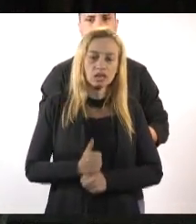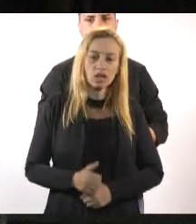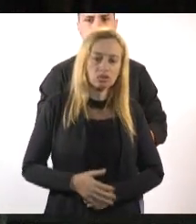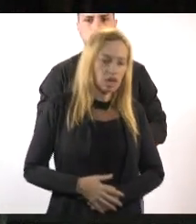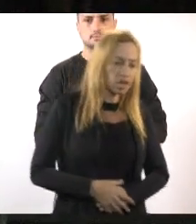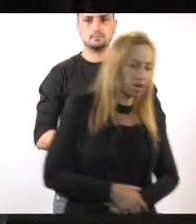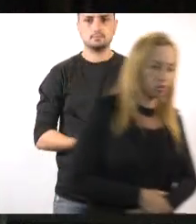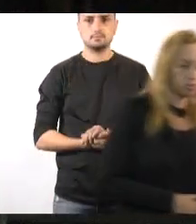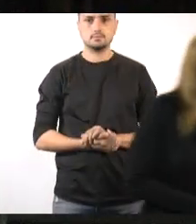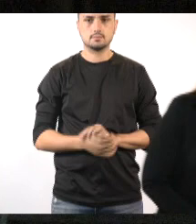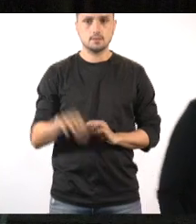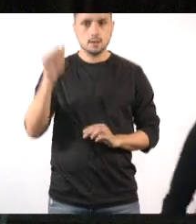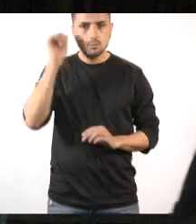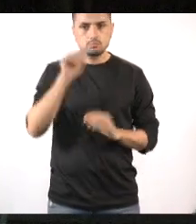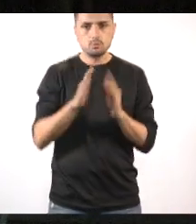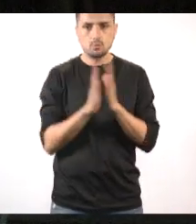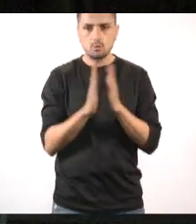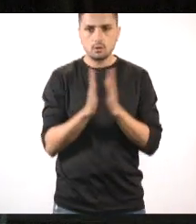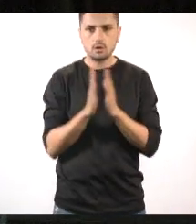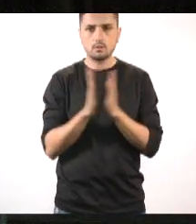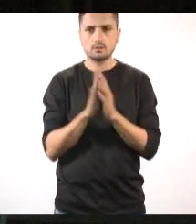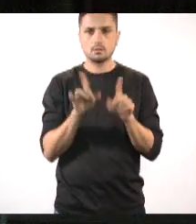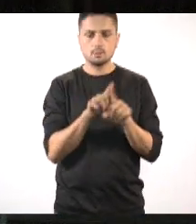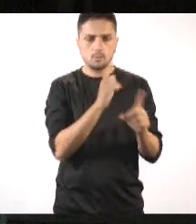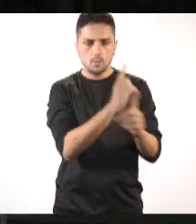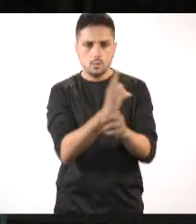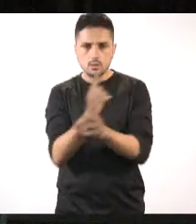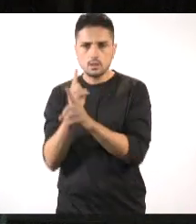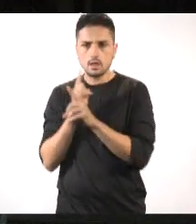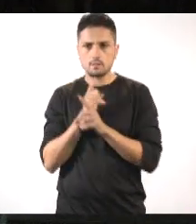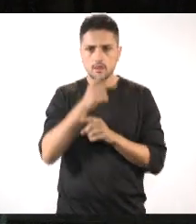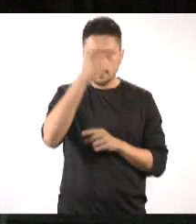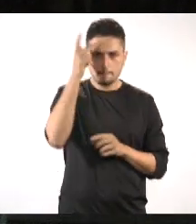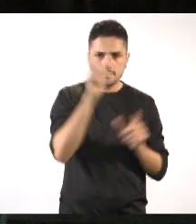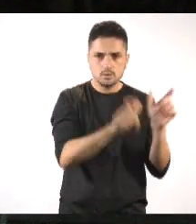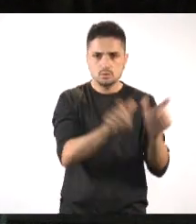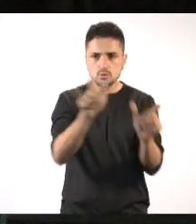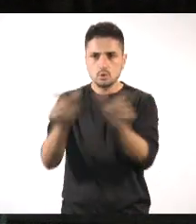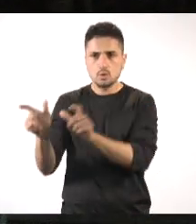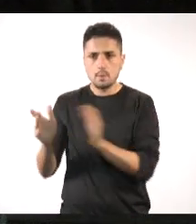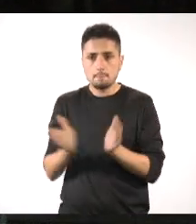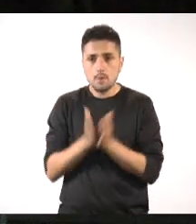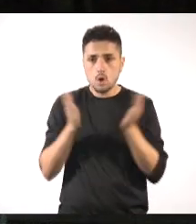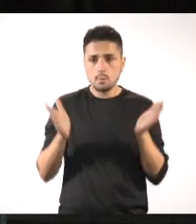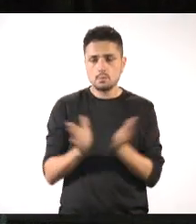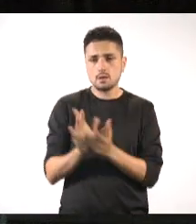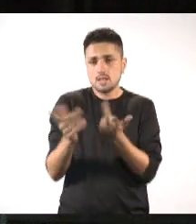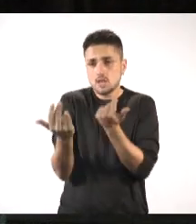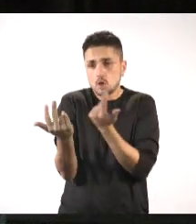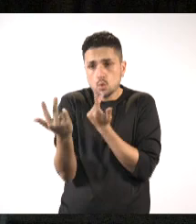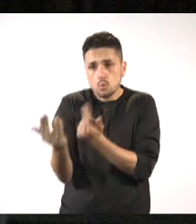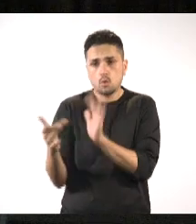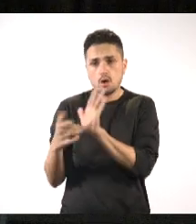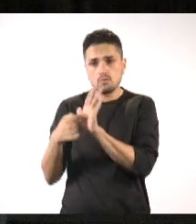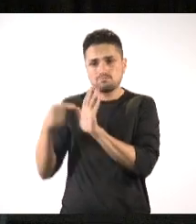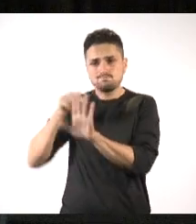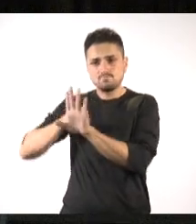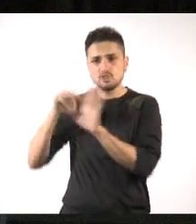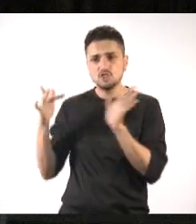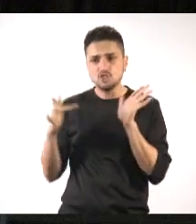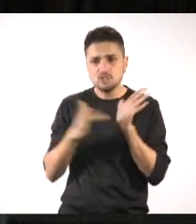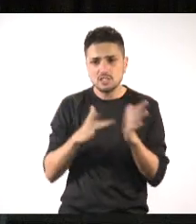Era encontrada em cada menino, em cada homem, em cada pessoa pobre, o próprio Cristo, que estava ali ultrajado,